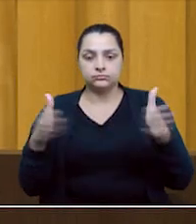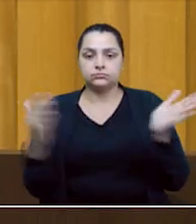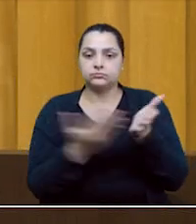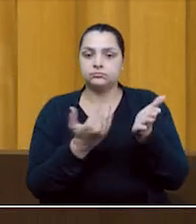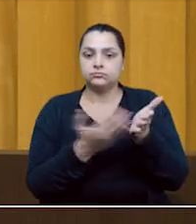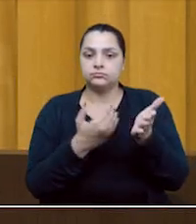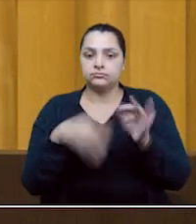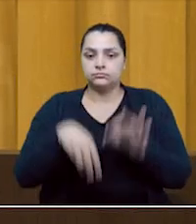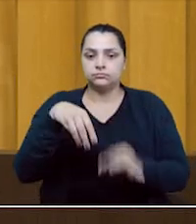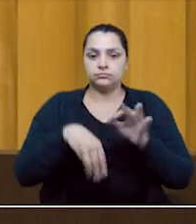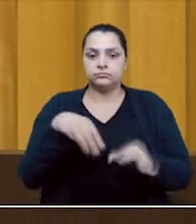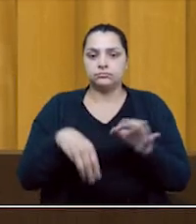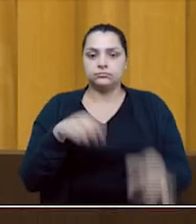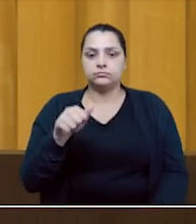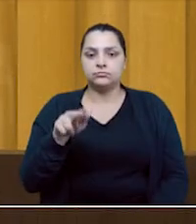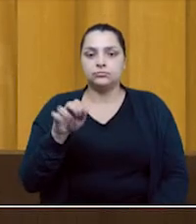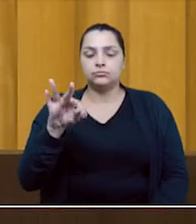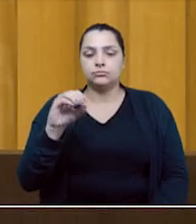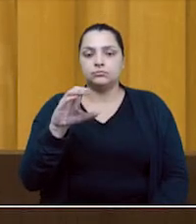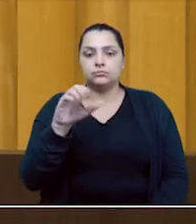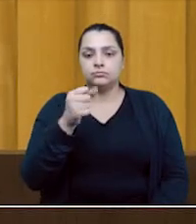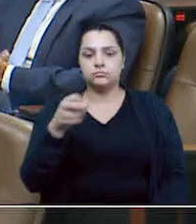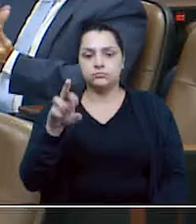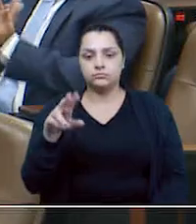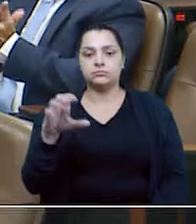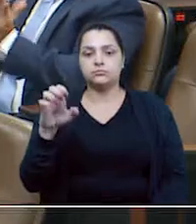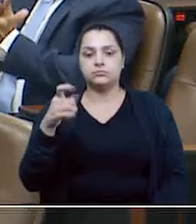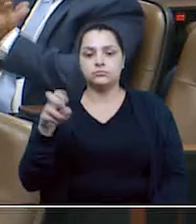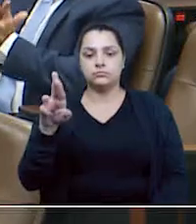ministro Augusto César Leite Carvalho e do Dr. César Prit. Muito obrigado.